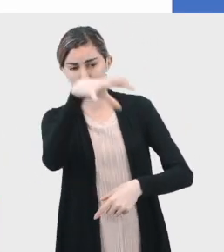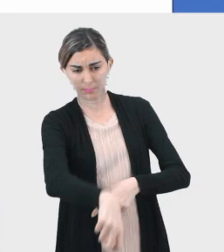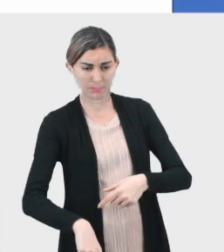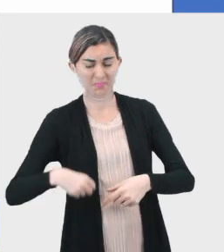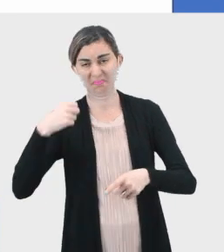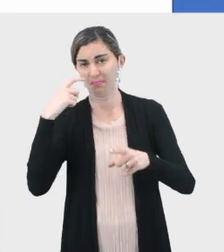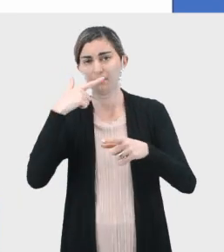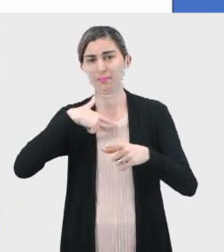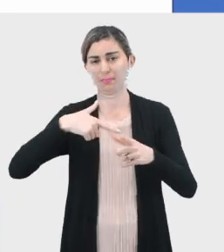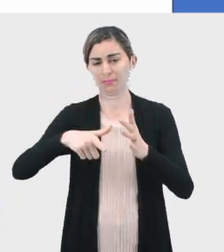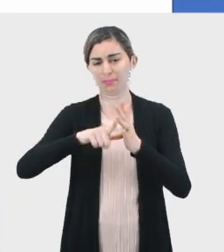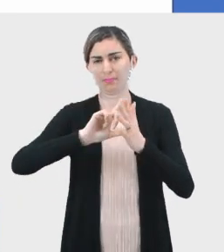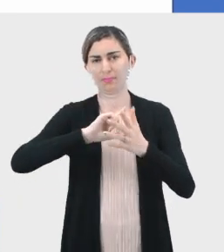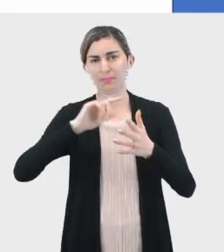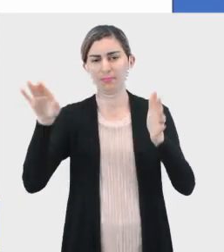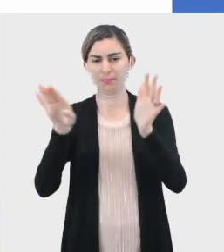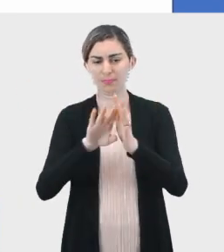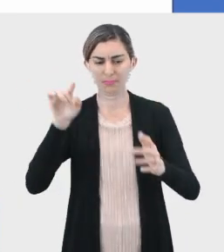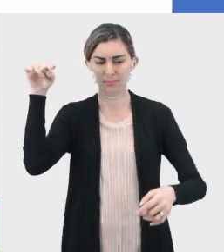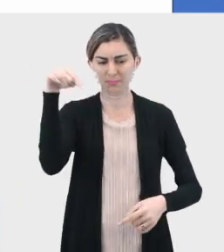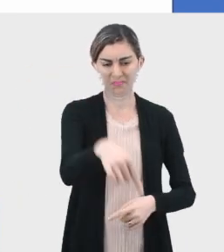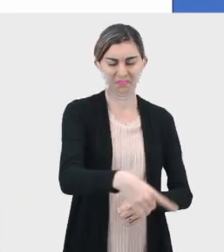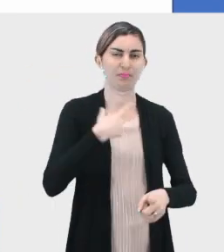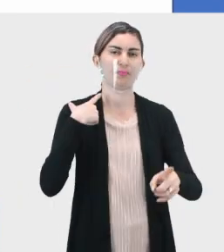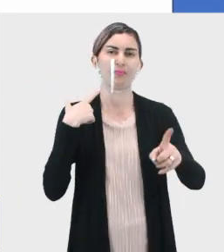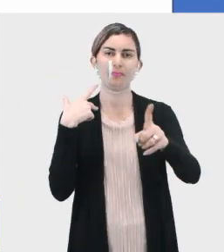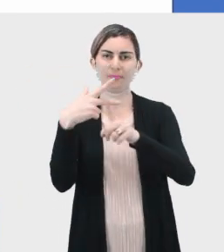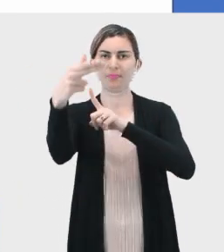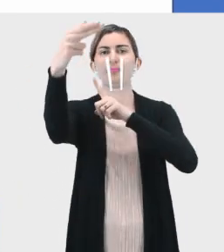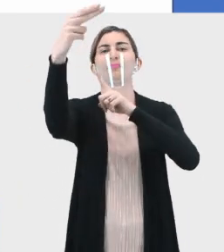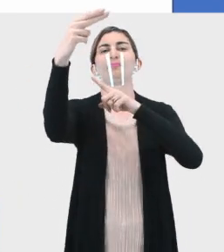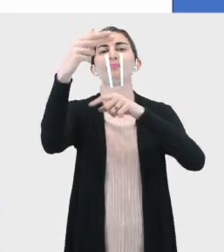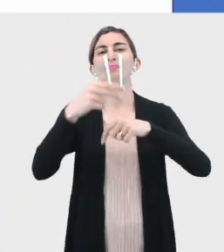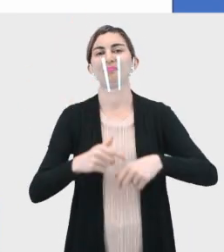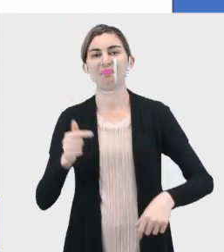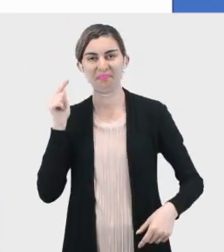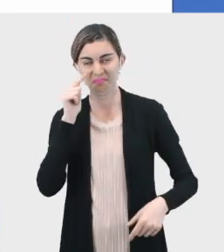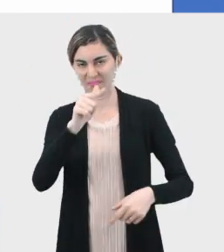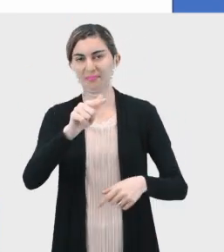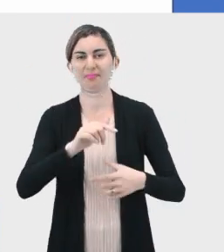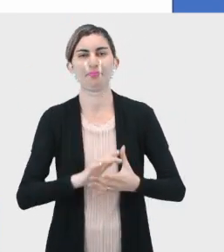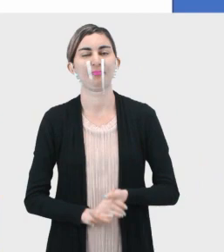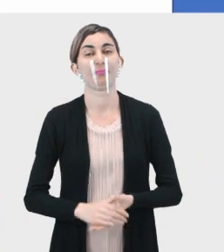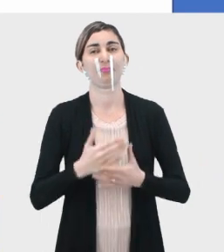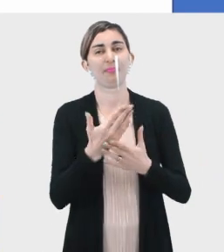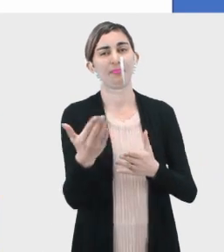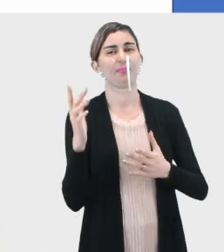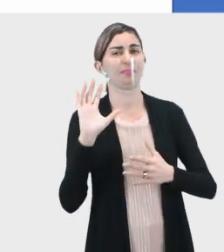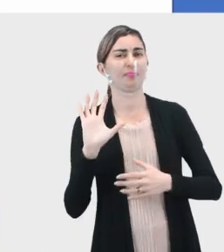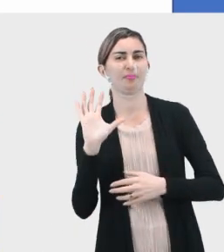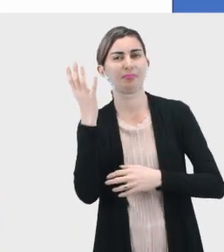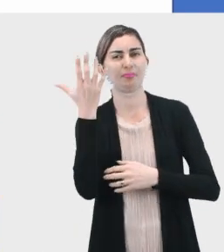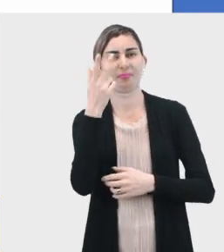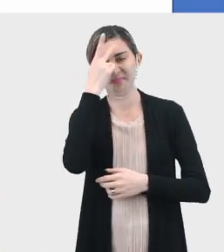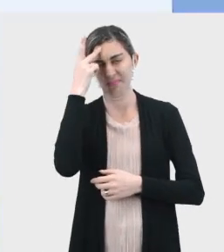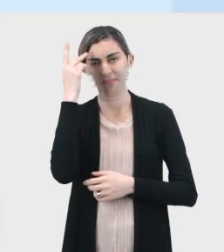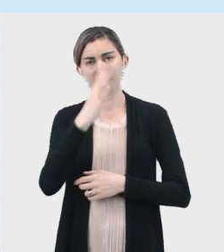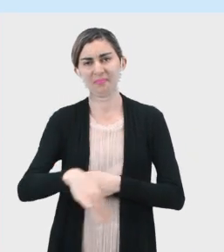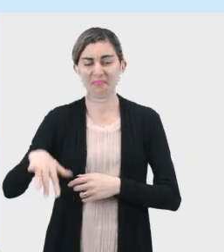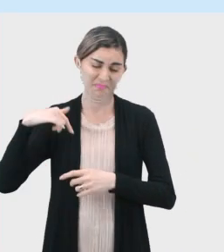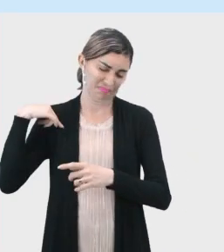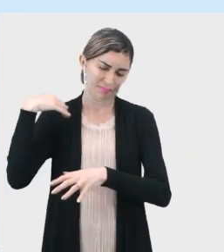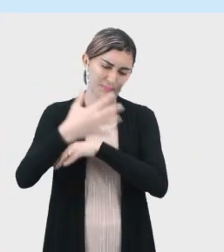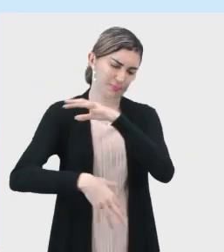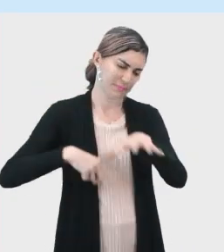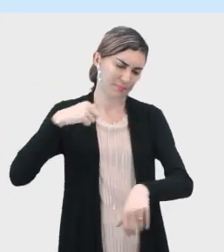que pegar o queijo antes dele chegar lá embaixo é o vencedor. E aí o que acontece? As